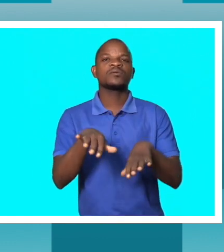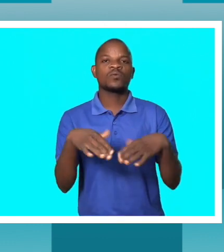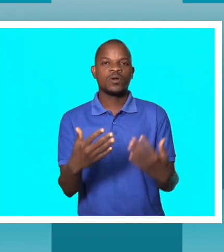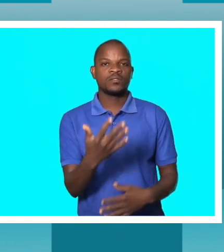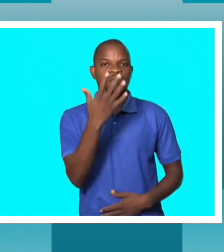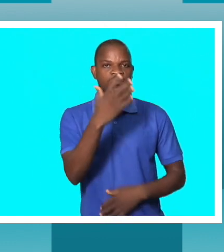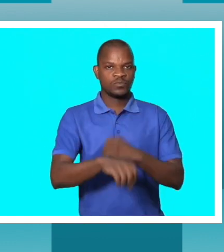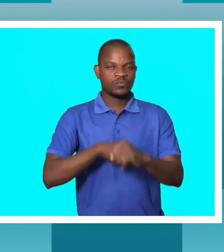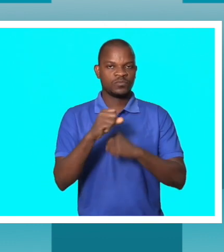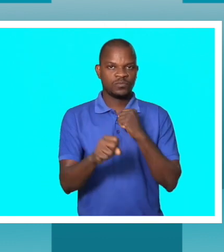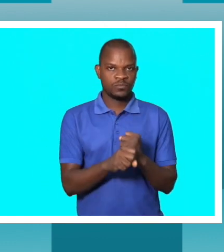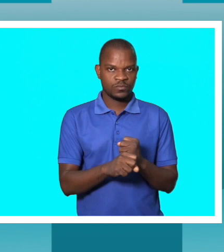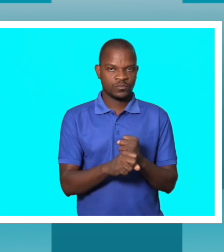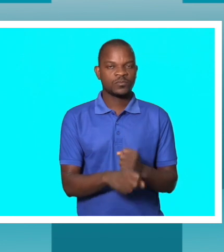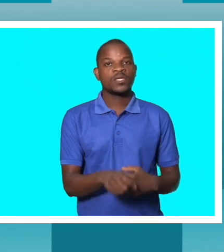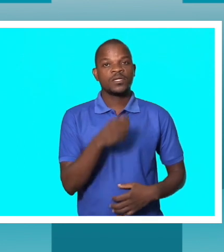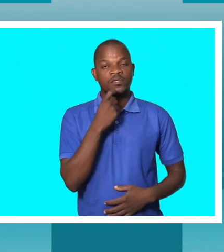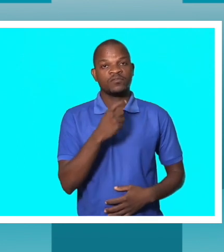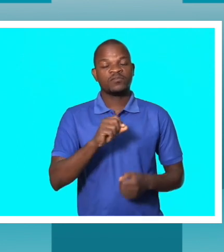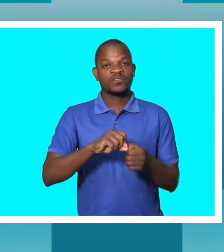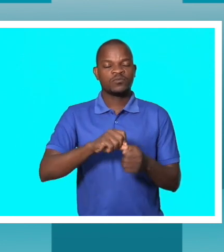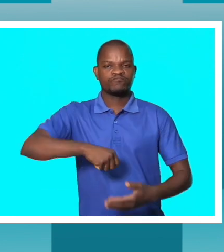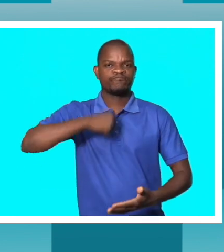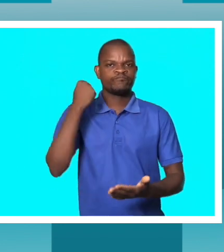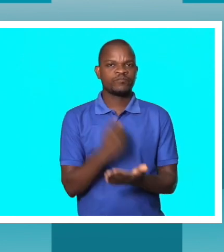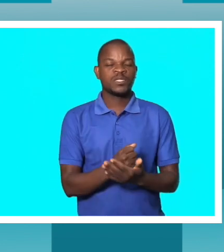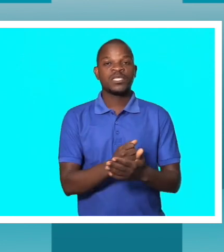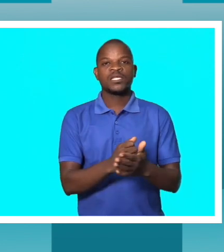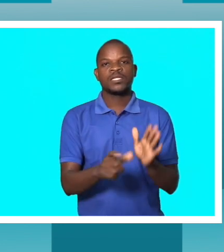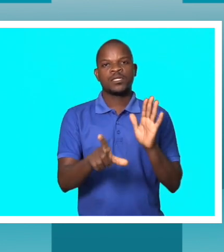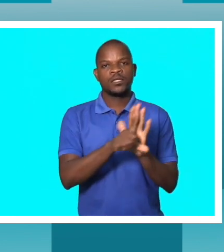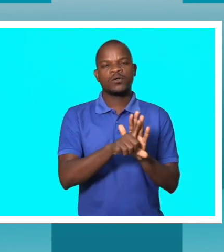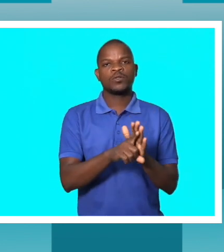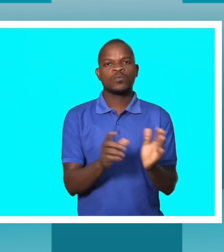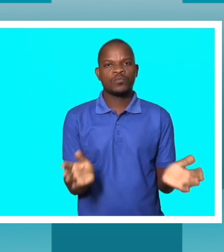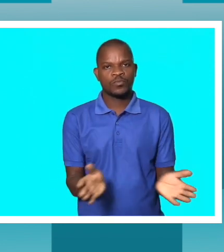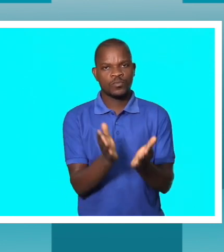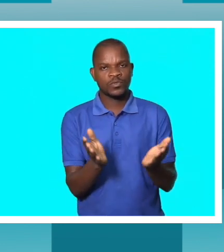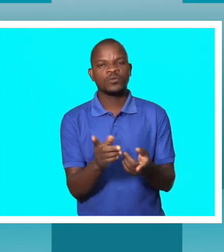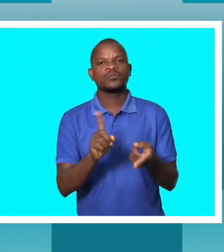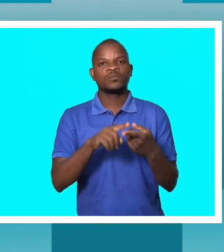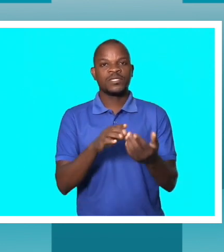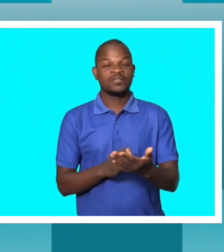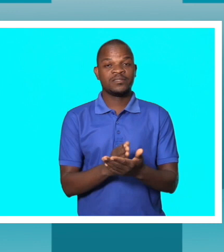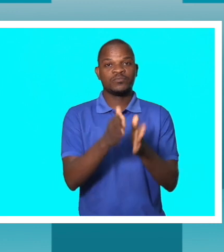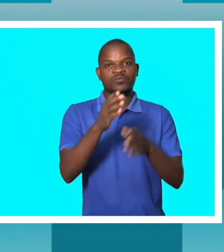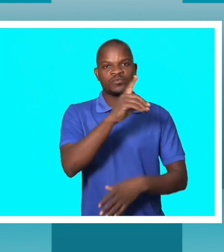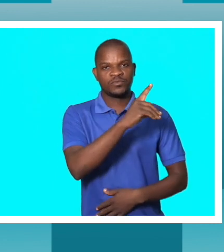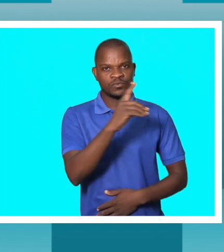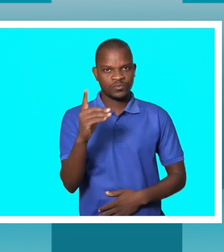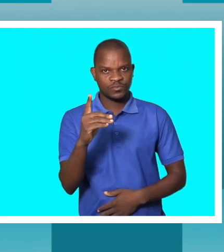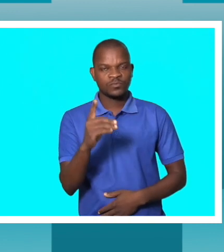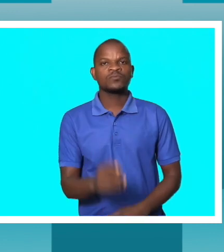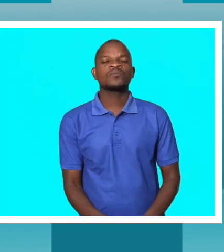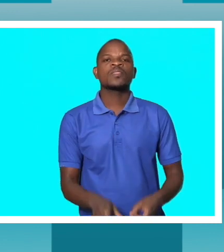neste quinquenio? A aprovação da lei de promoção e proteção dos direitos das pessoas com deficiência,